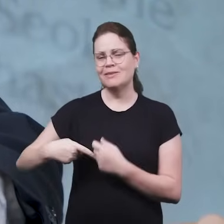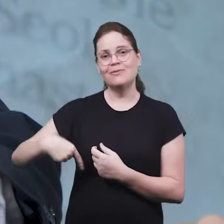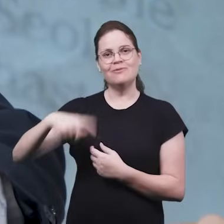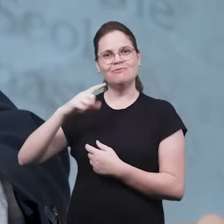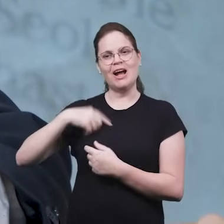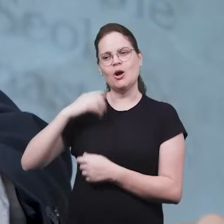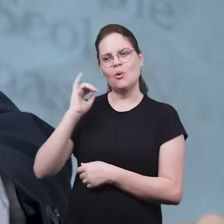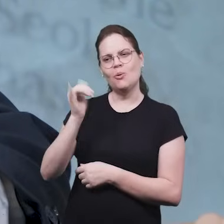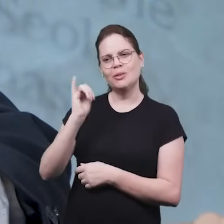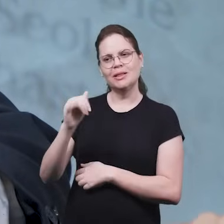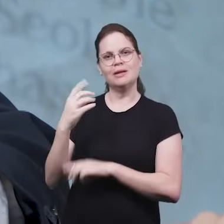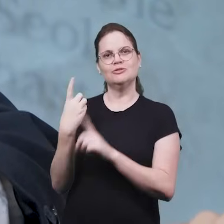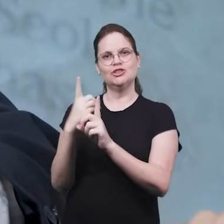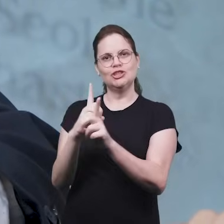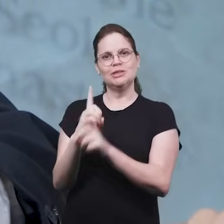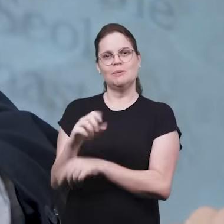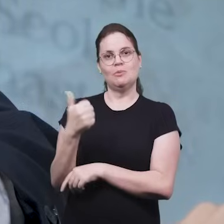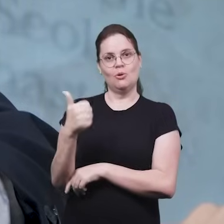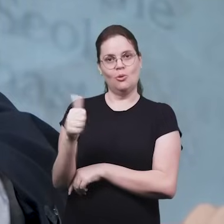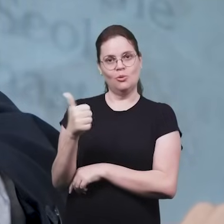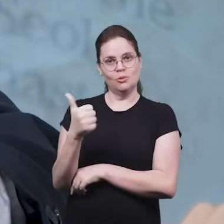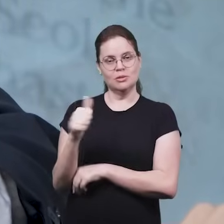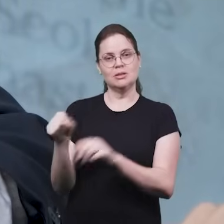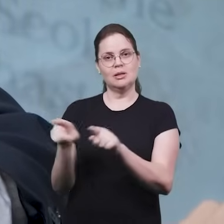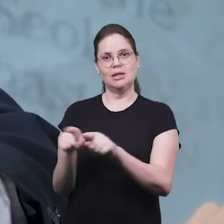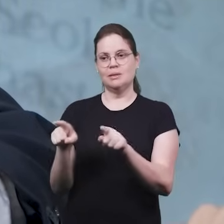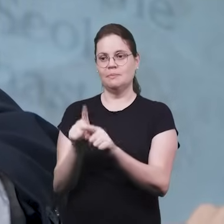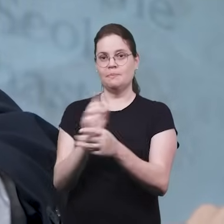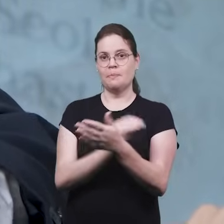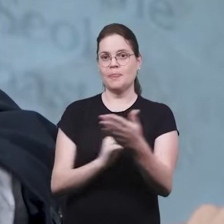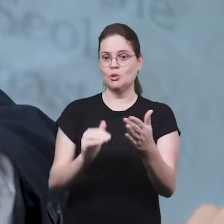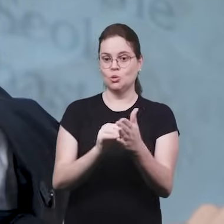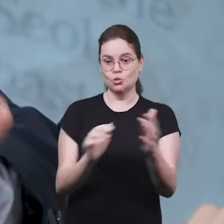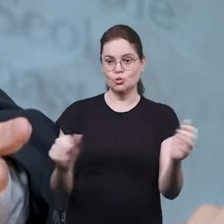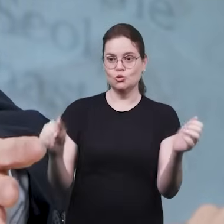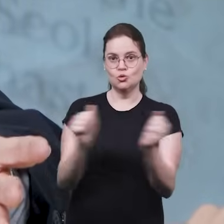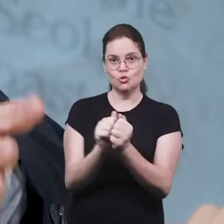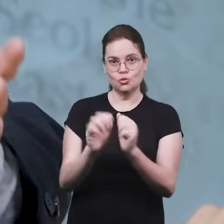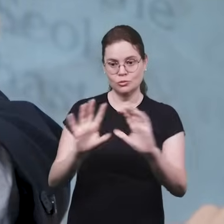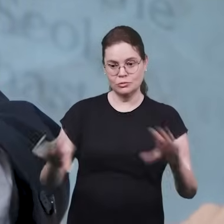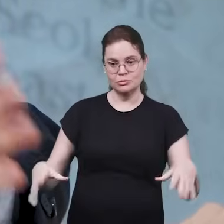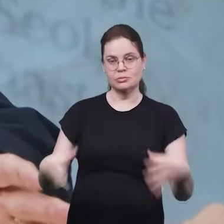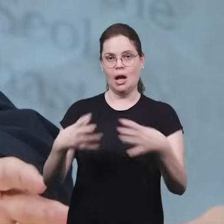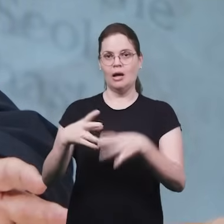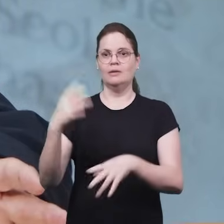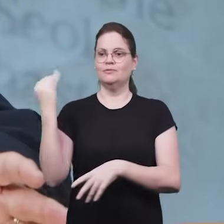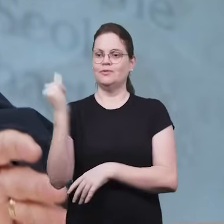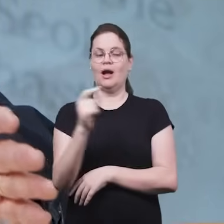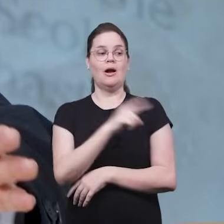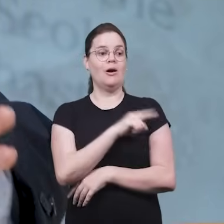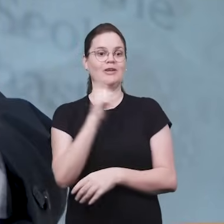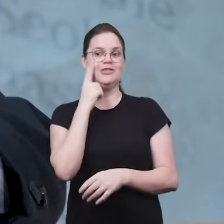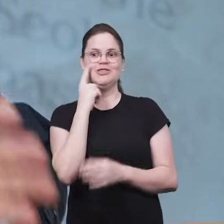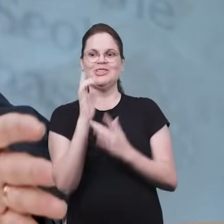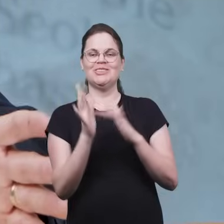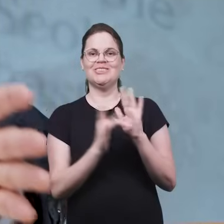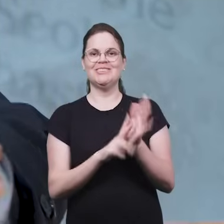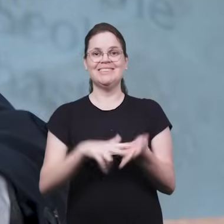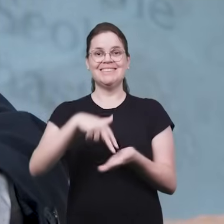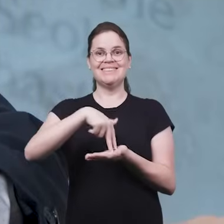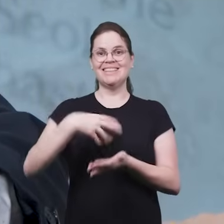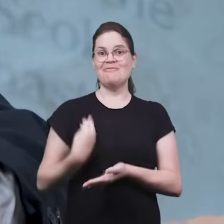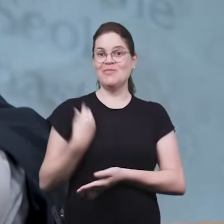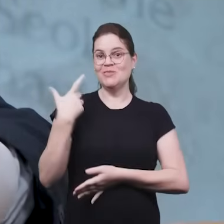não somente aos 11 apóstolos, mas vão contar a todos os que estavam junto com eles, olha, a morte foi vencida, o